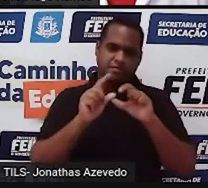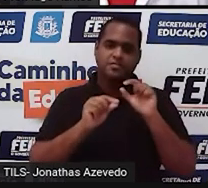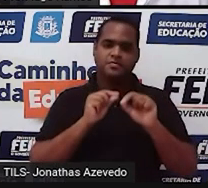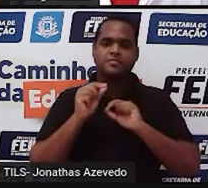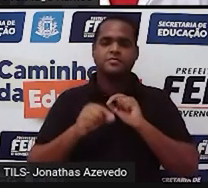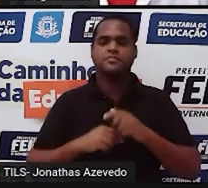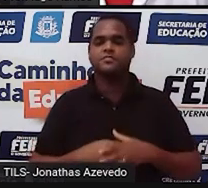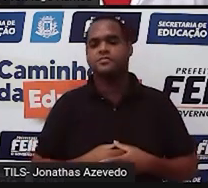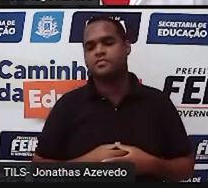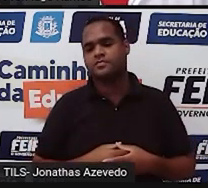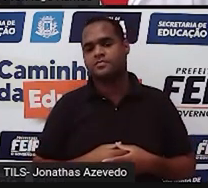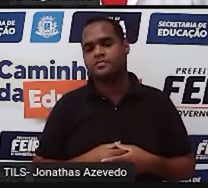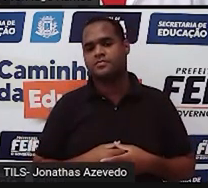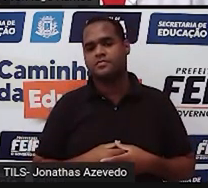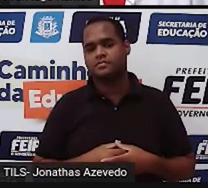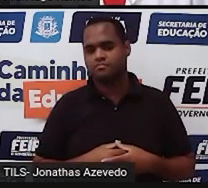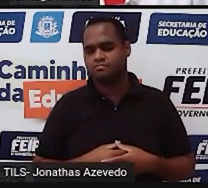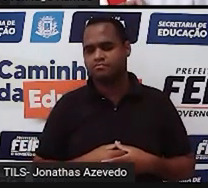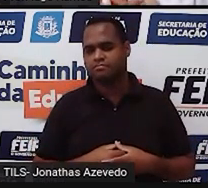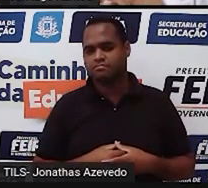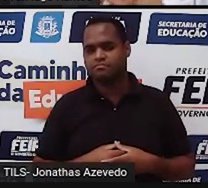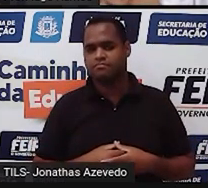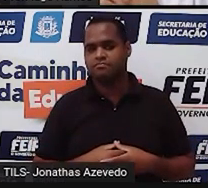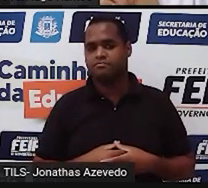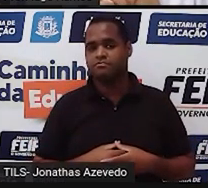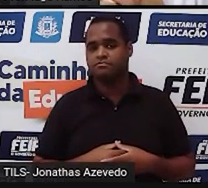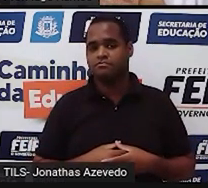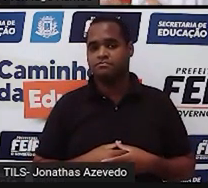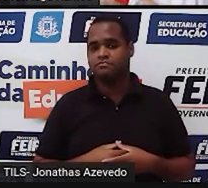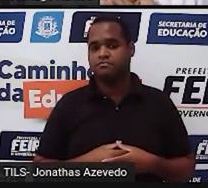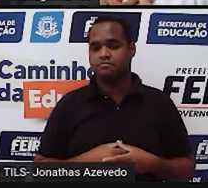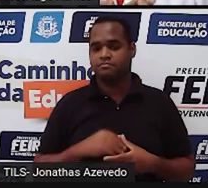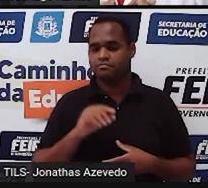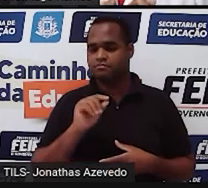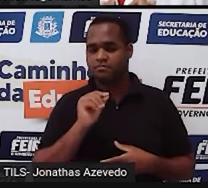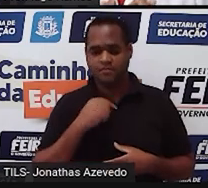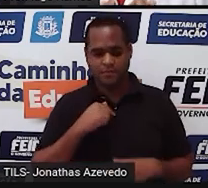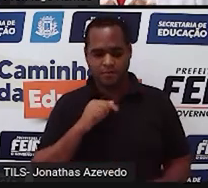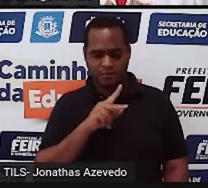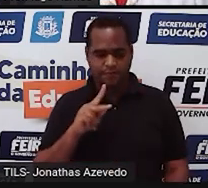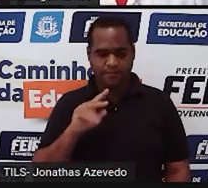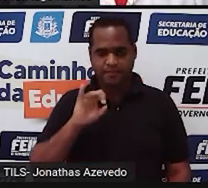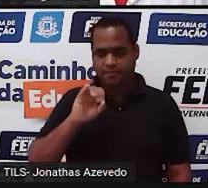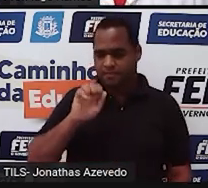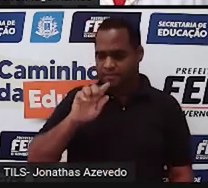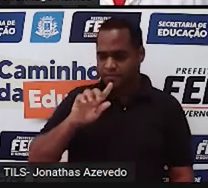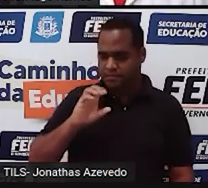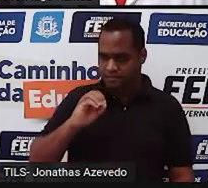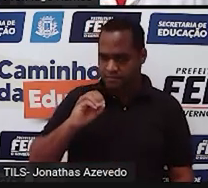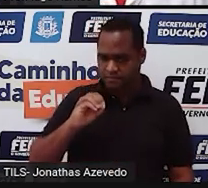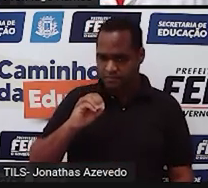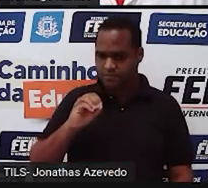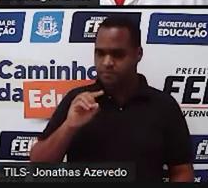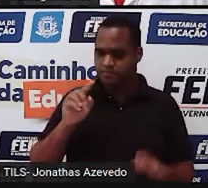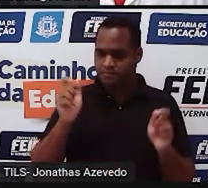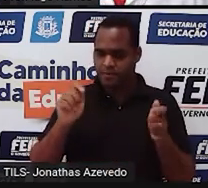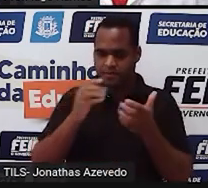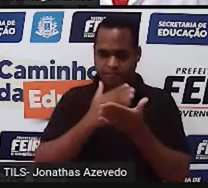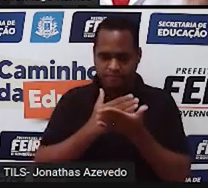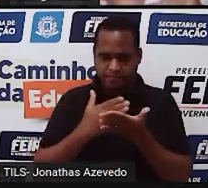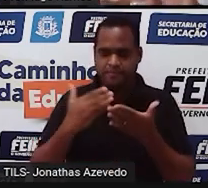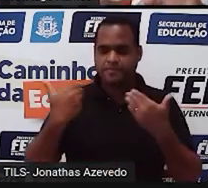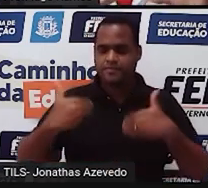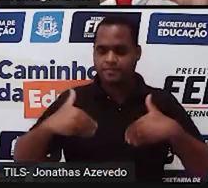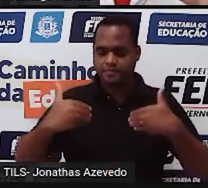isso tá Digamos que eu professor Iago fosse elaborar uma prova